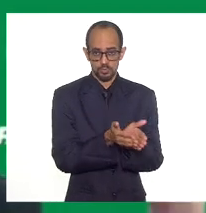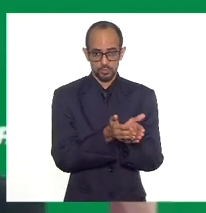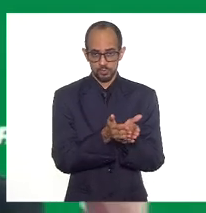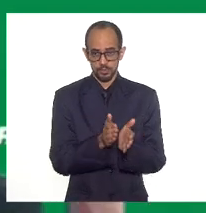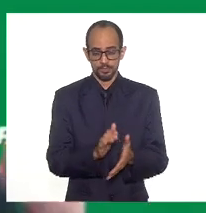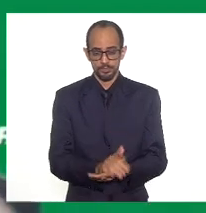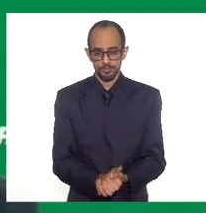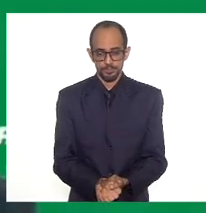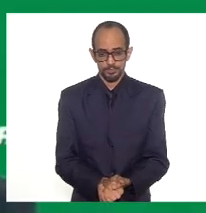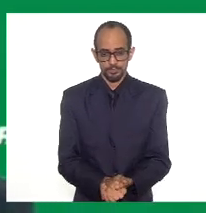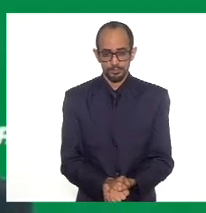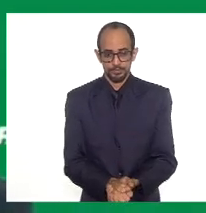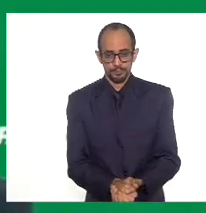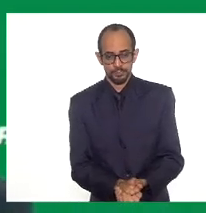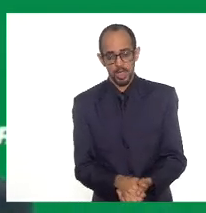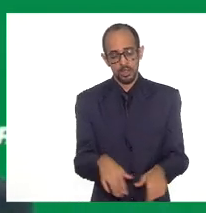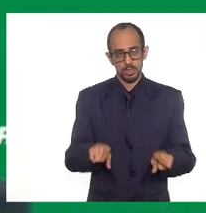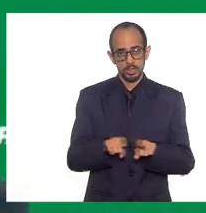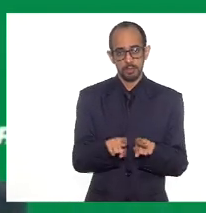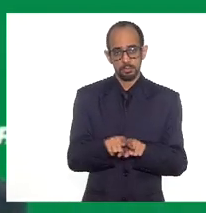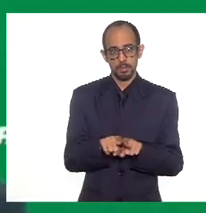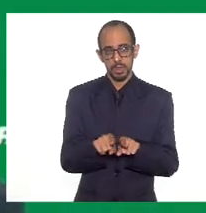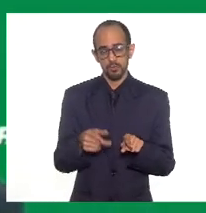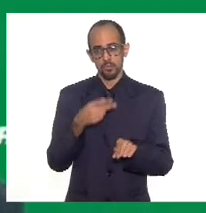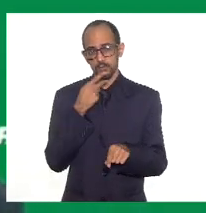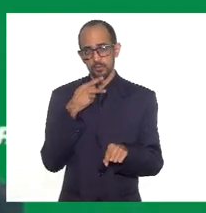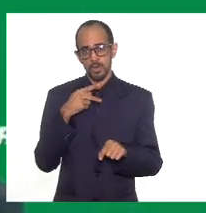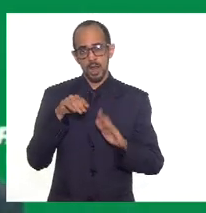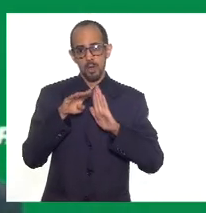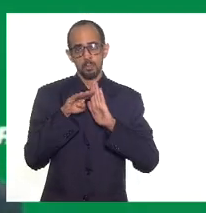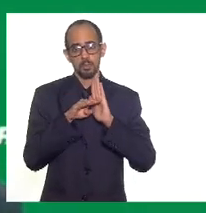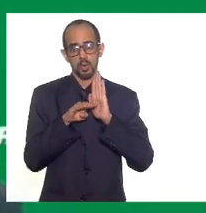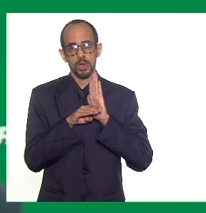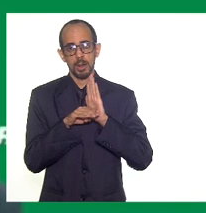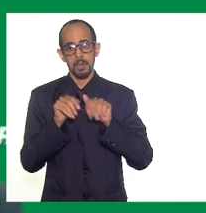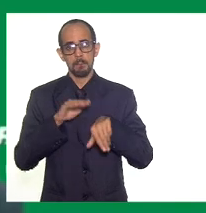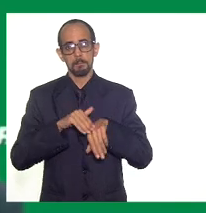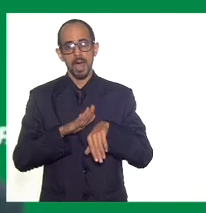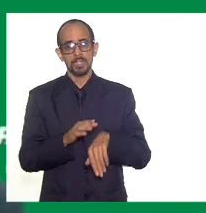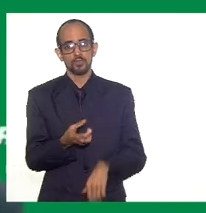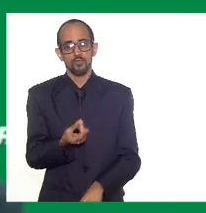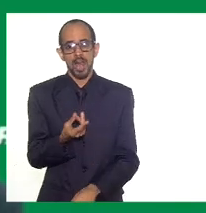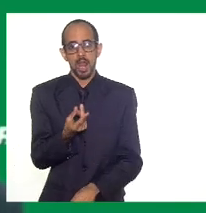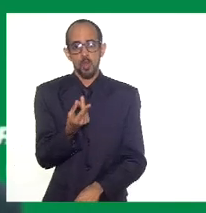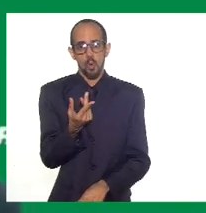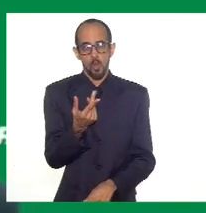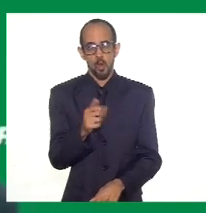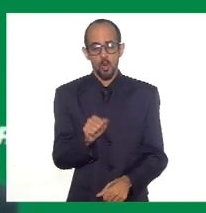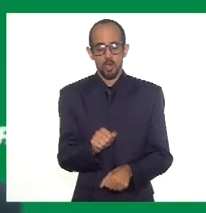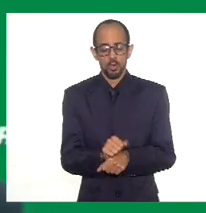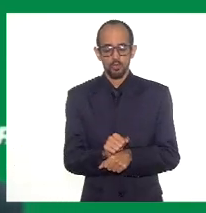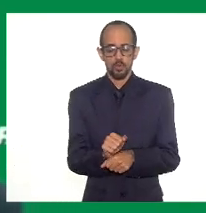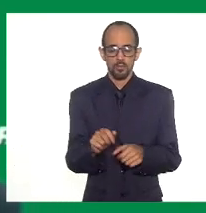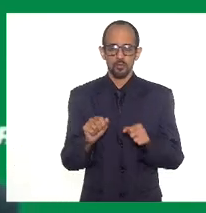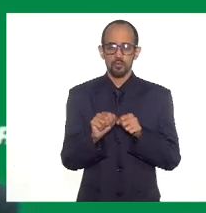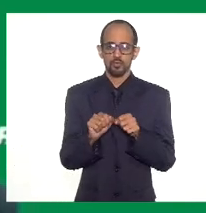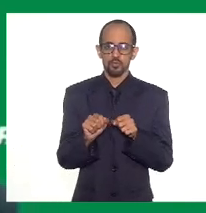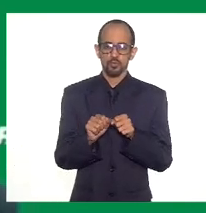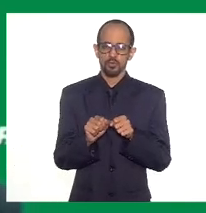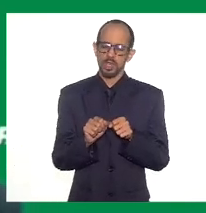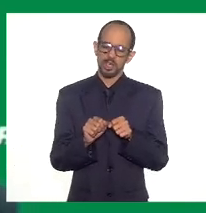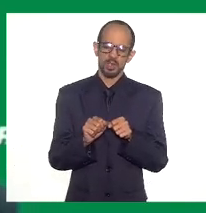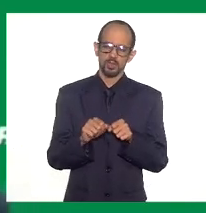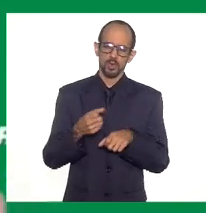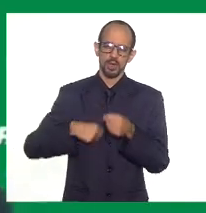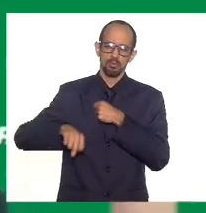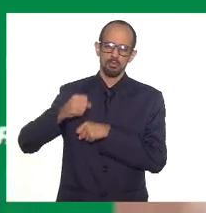Vou mencionar rapidamente também o programa Mais Valor, que foi lançado no ano passado, durante a pandemia, né, em um